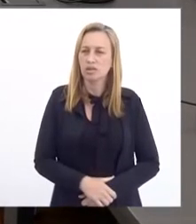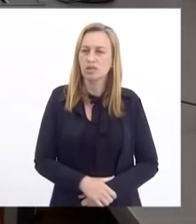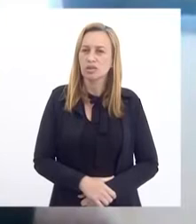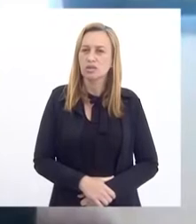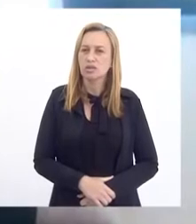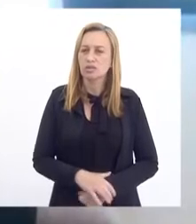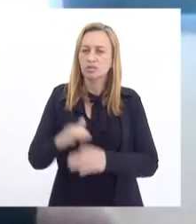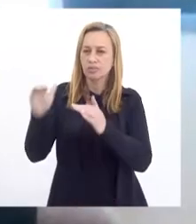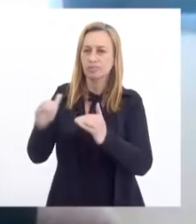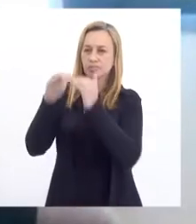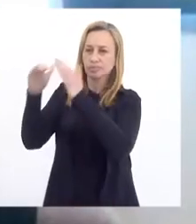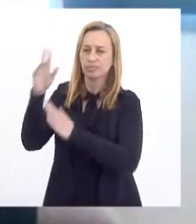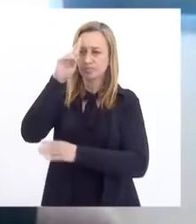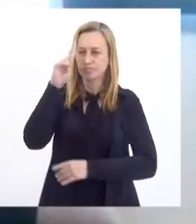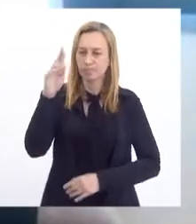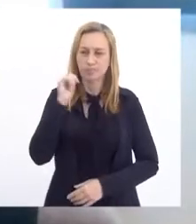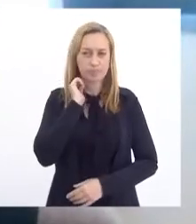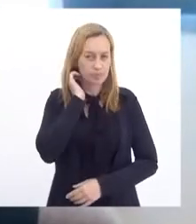Vossa Excelência,